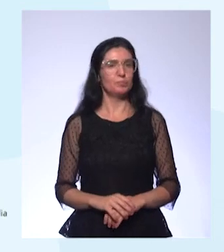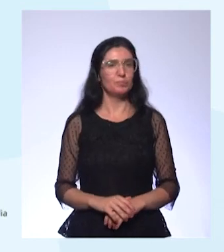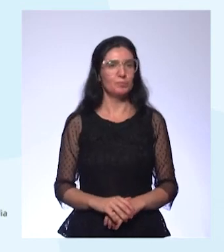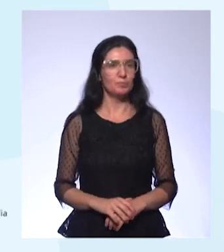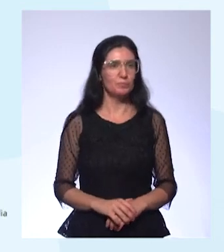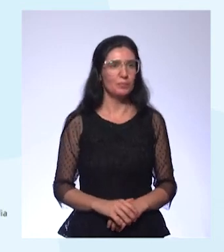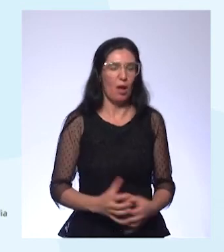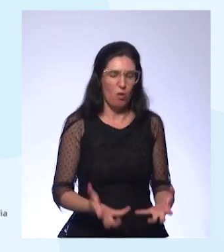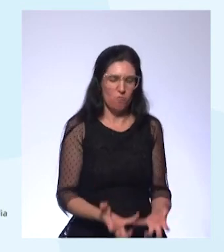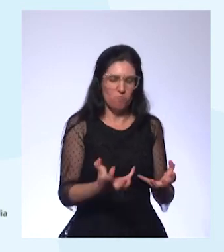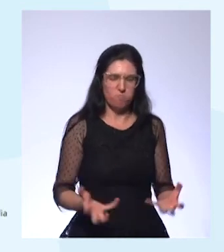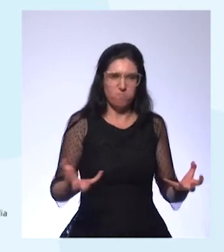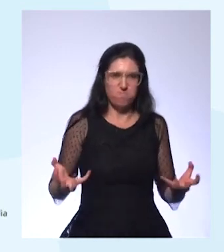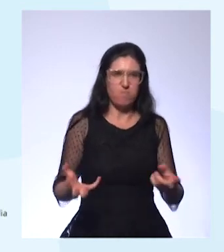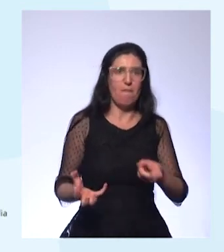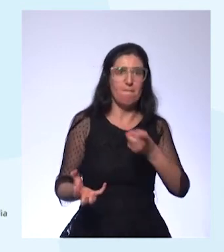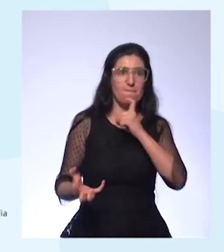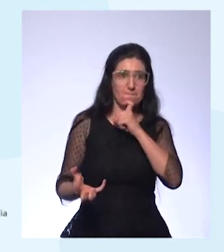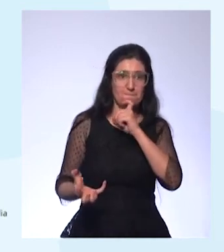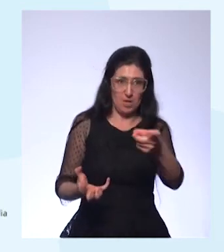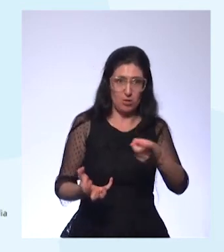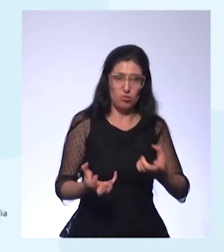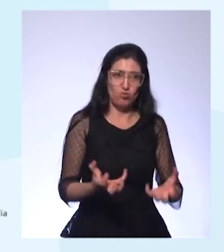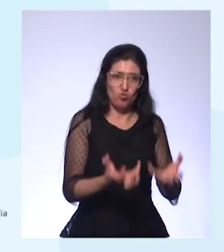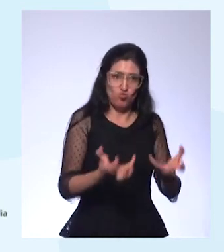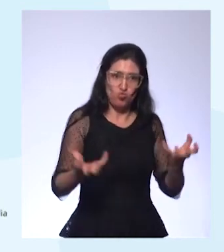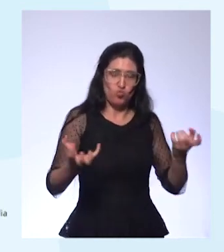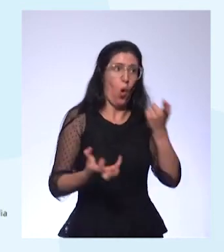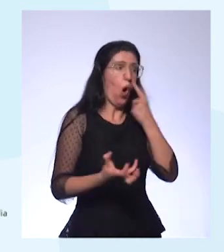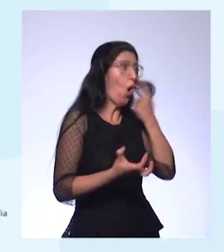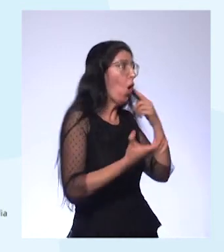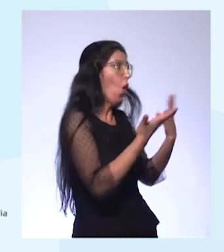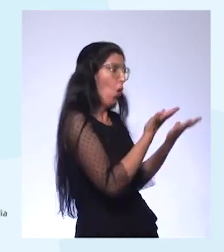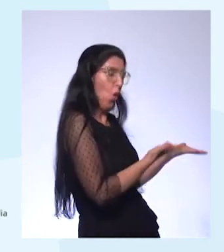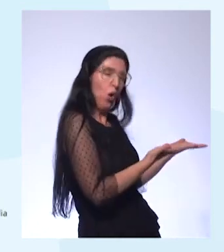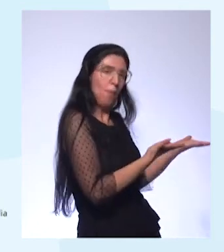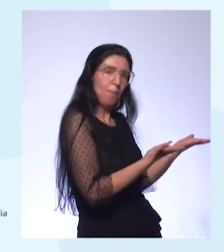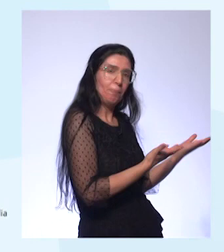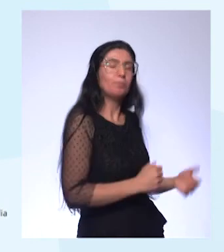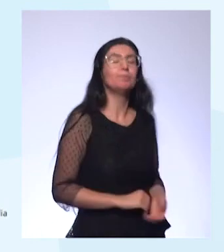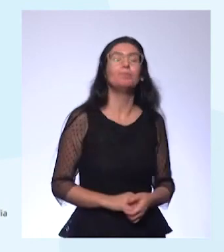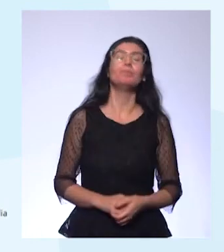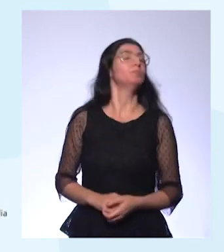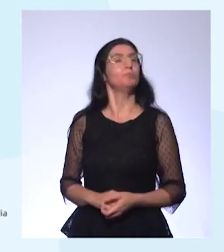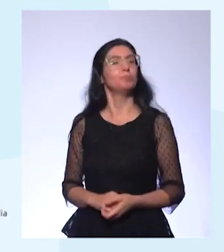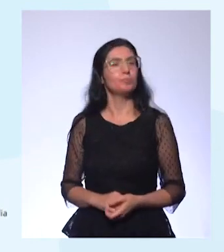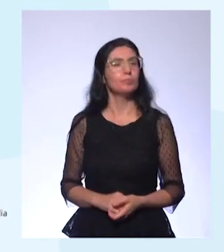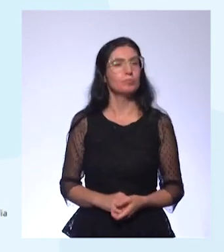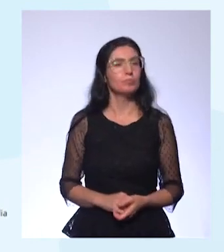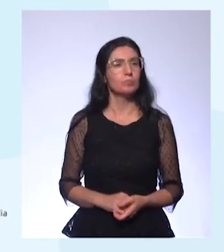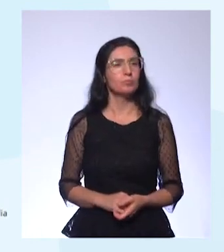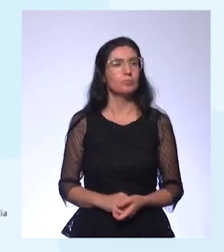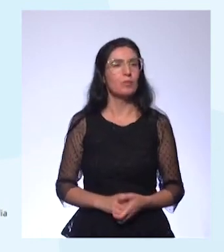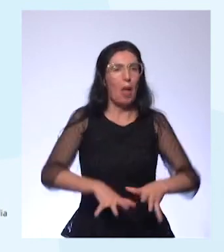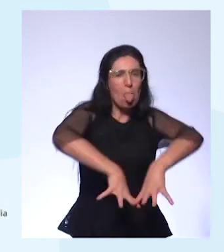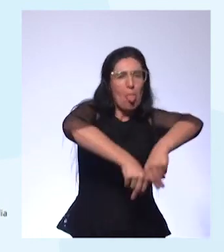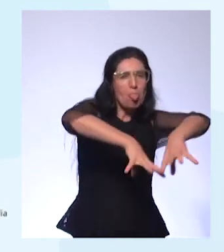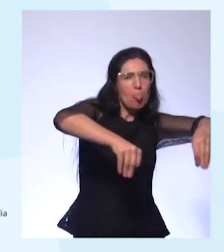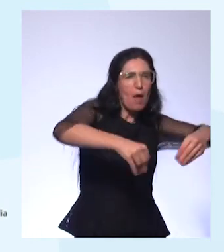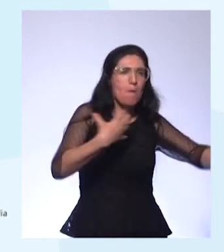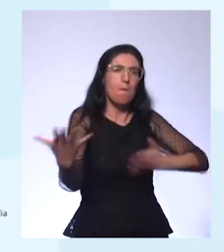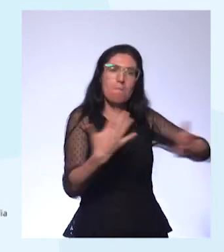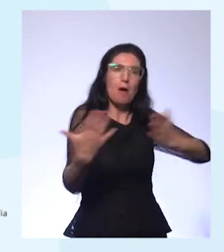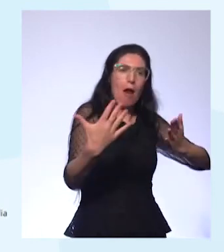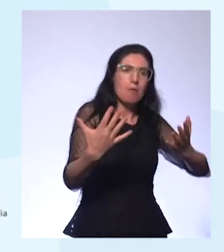de capim, de vegetação mais rasteira, né? Tanto na parte das pradarias como na parte das estepes, vocês observam que